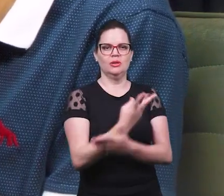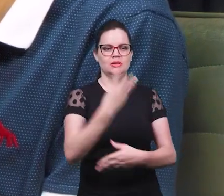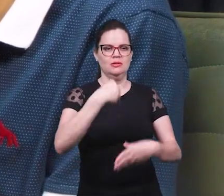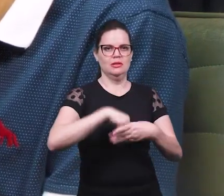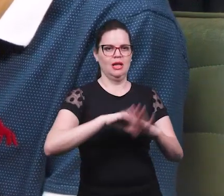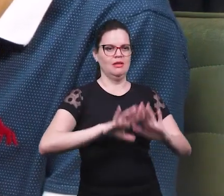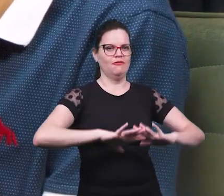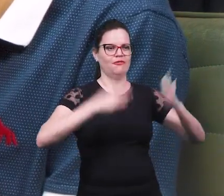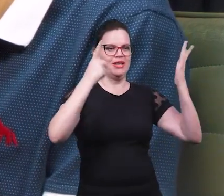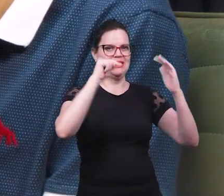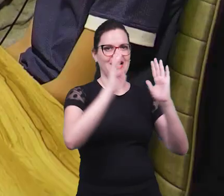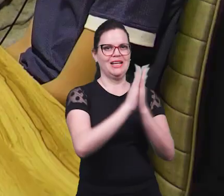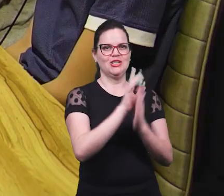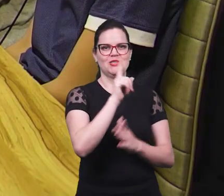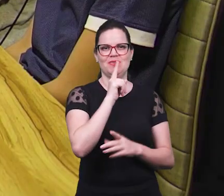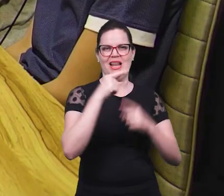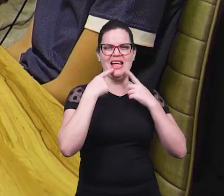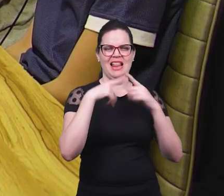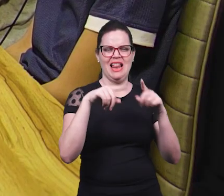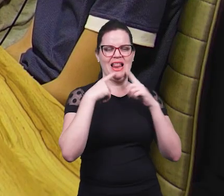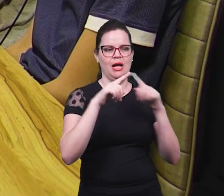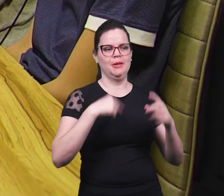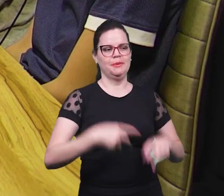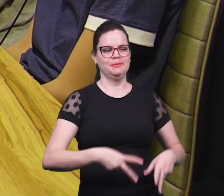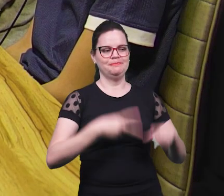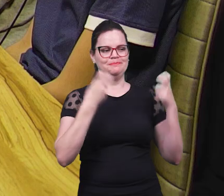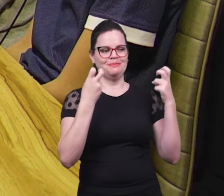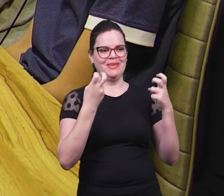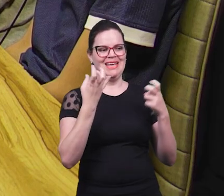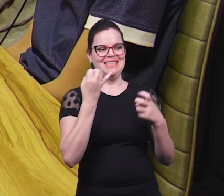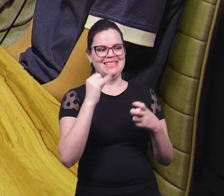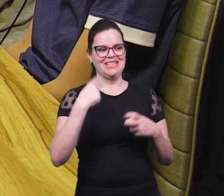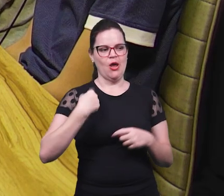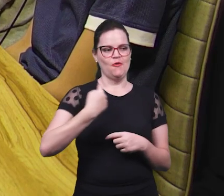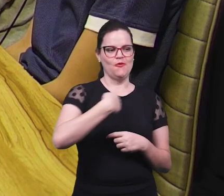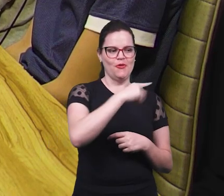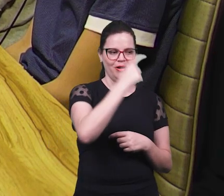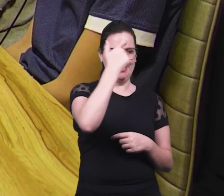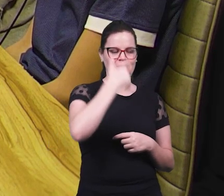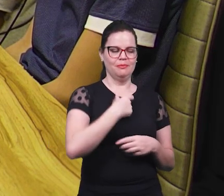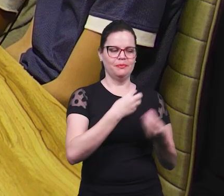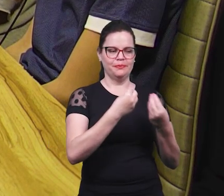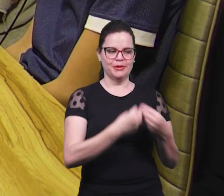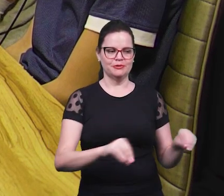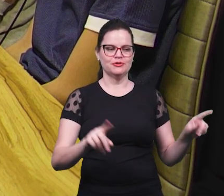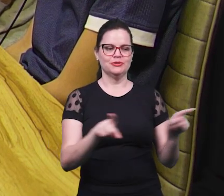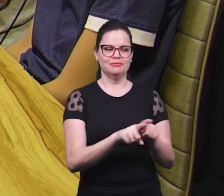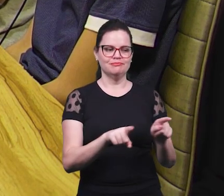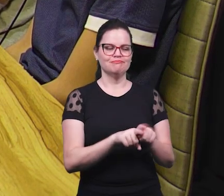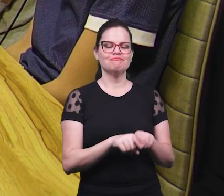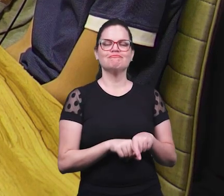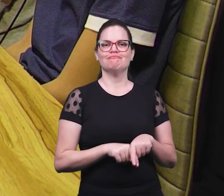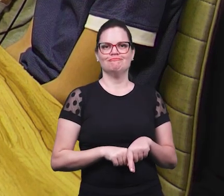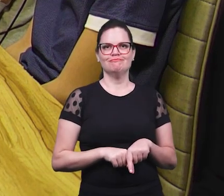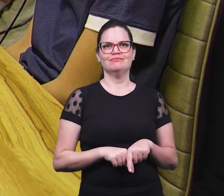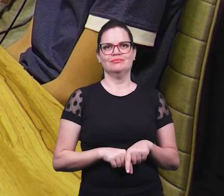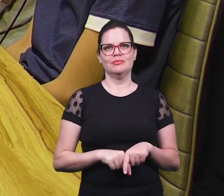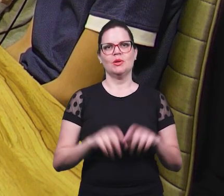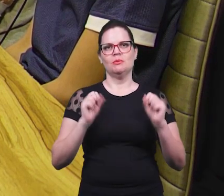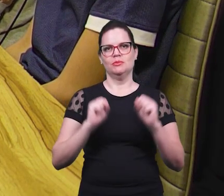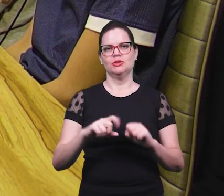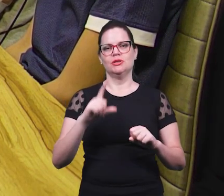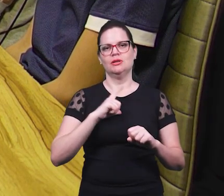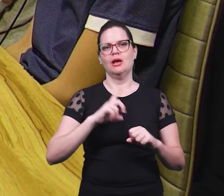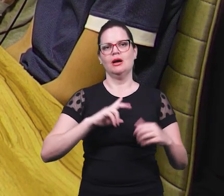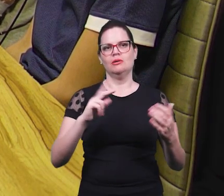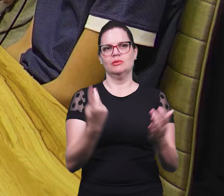no aniversário. E eu vi que se eu não tivesse consultado a palavra, não teria acontecido,